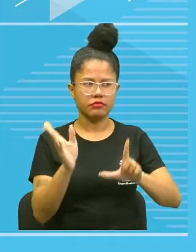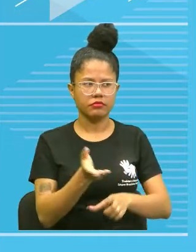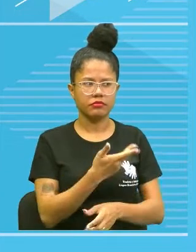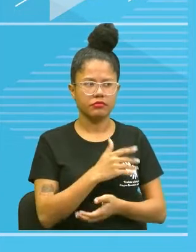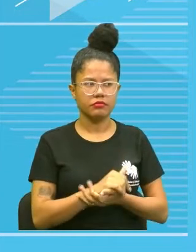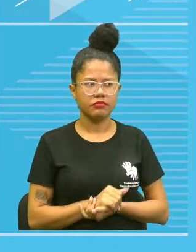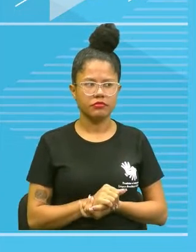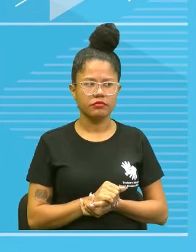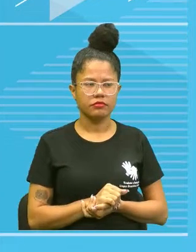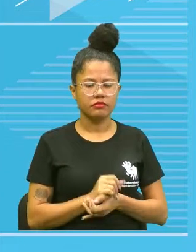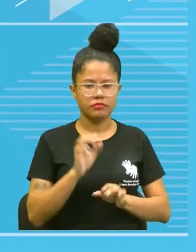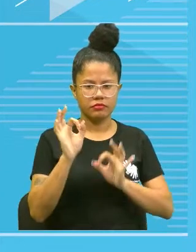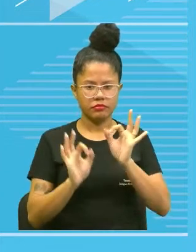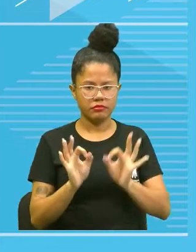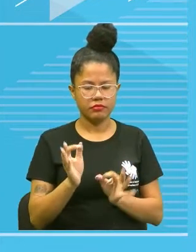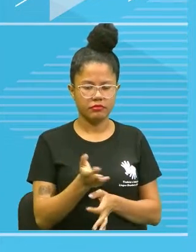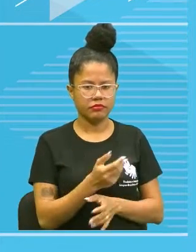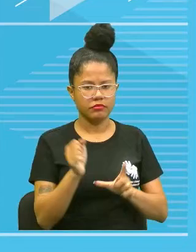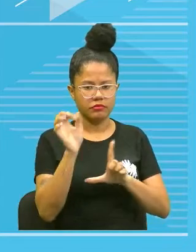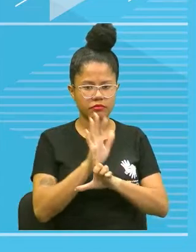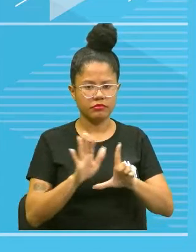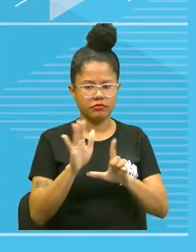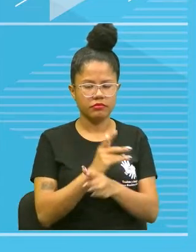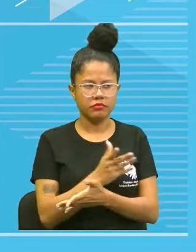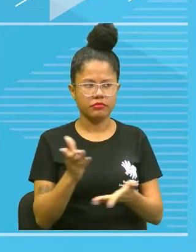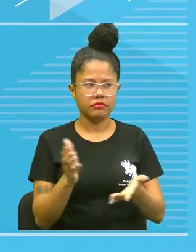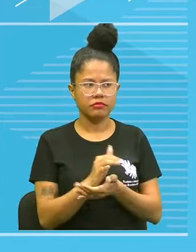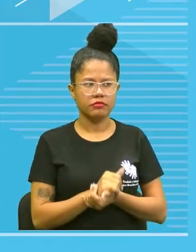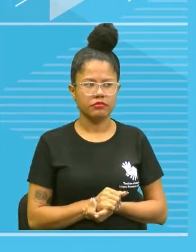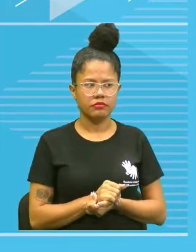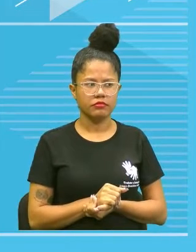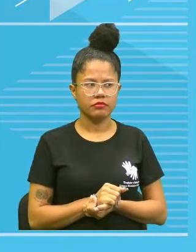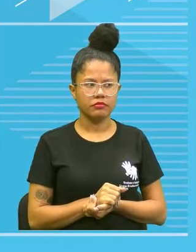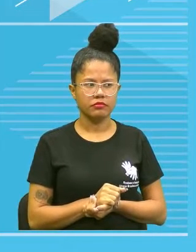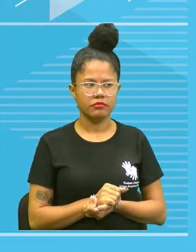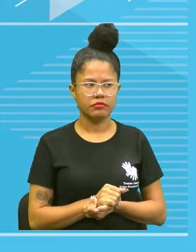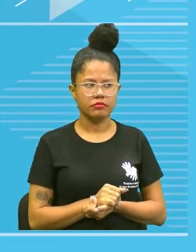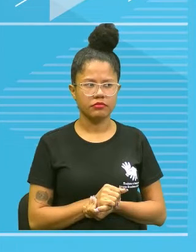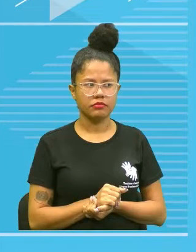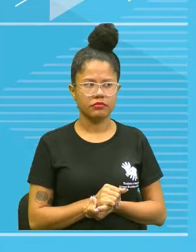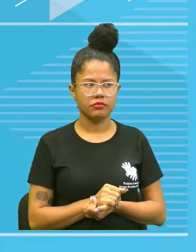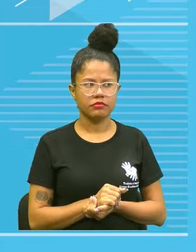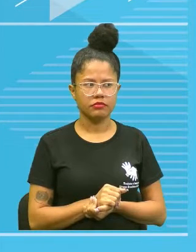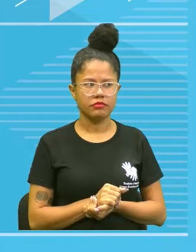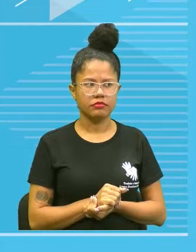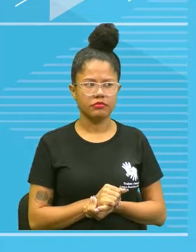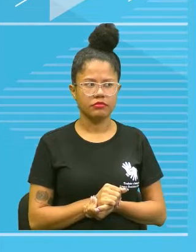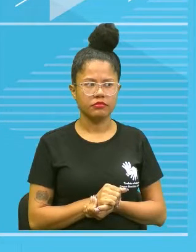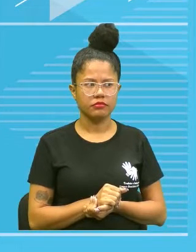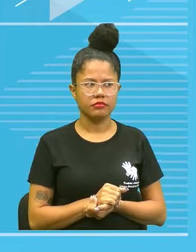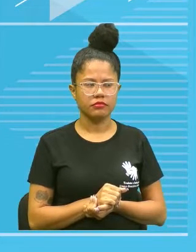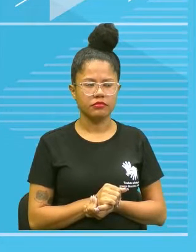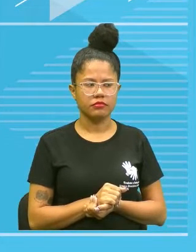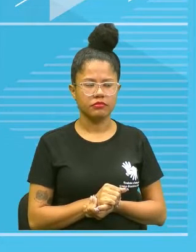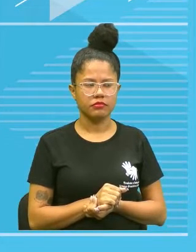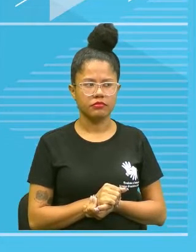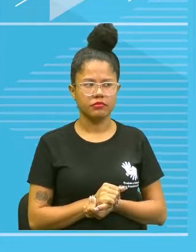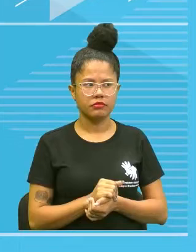imagem, mas eu vou ajeitar aqui. Ó. De A para B, em um gráfico de volume